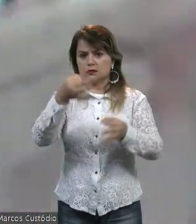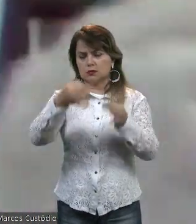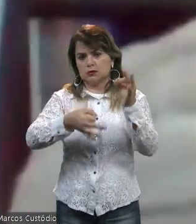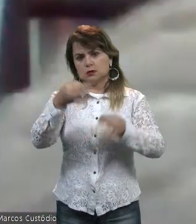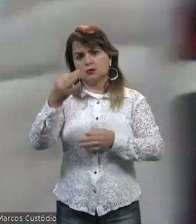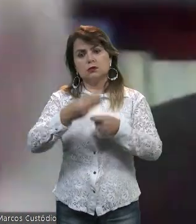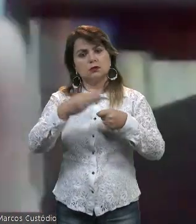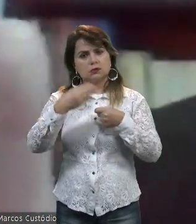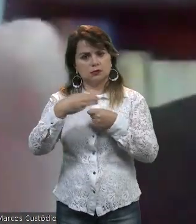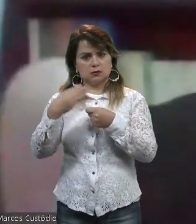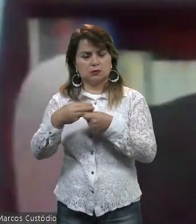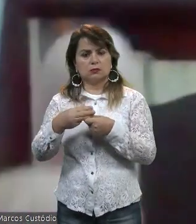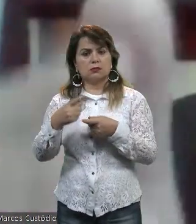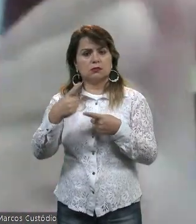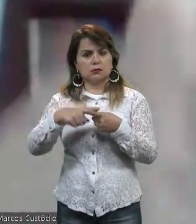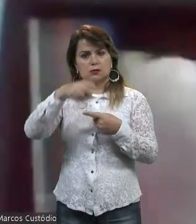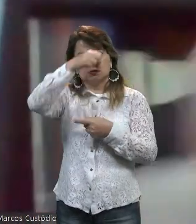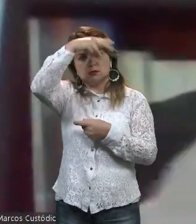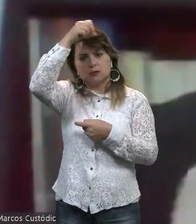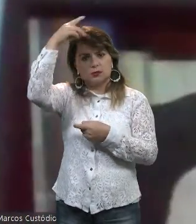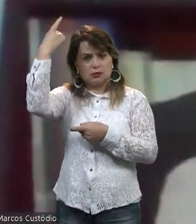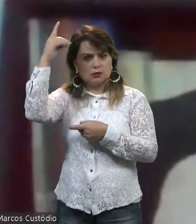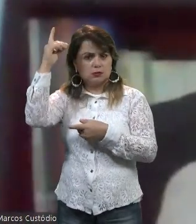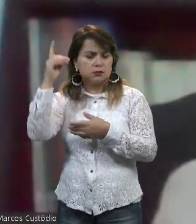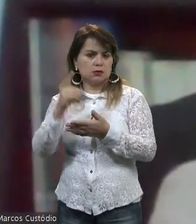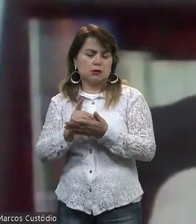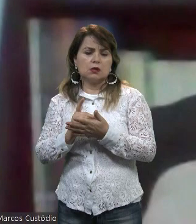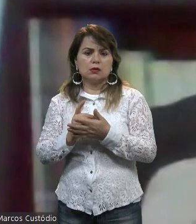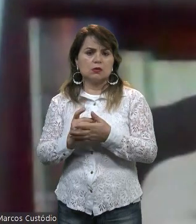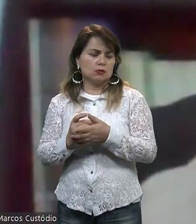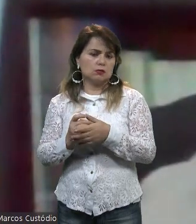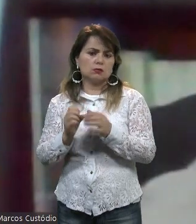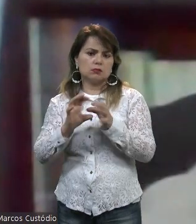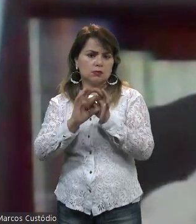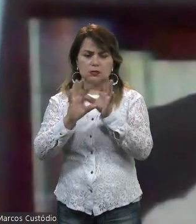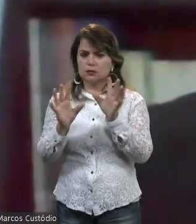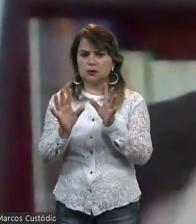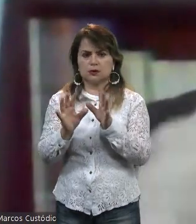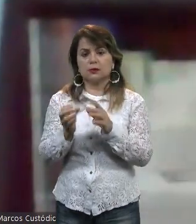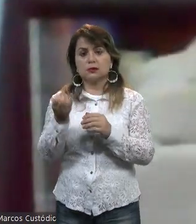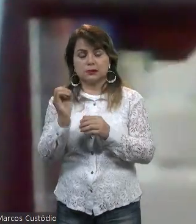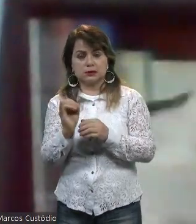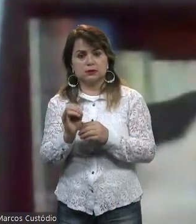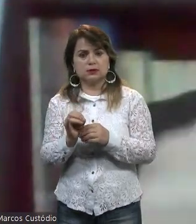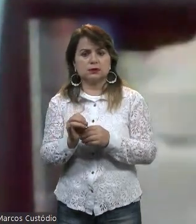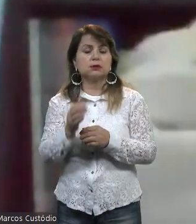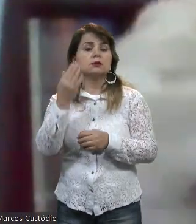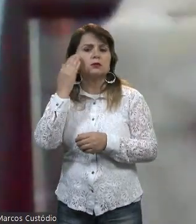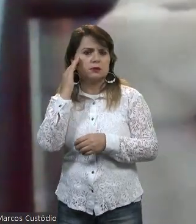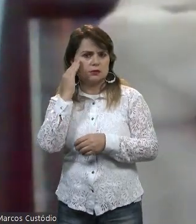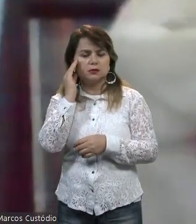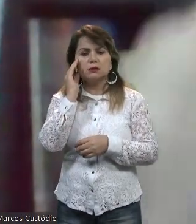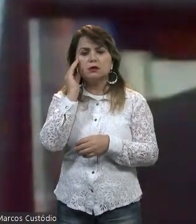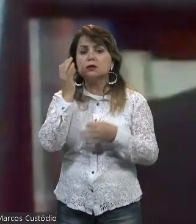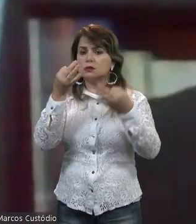parecer terminativo e, se assim for compreendido pela legalidade, nós estamos aqui desejosos de